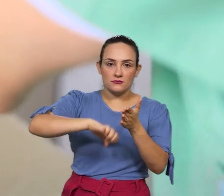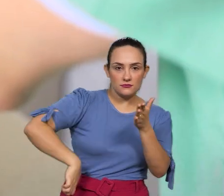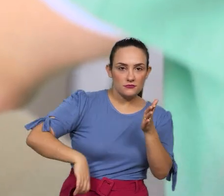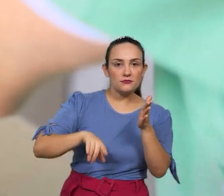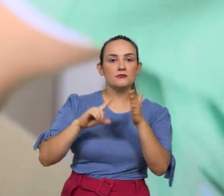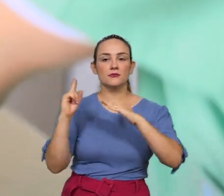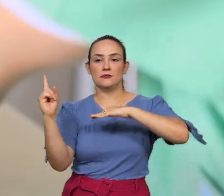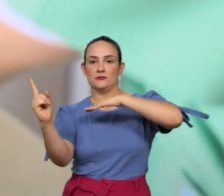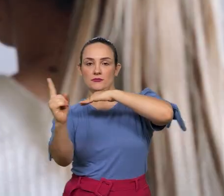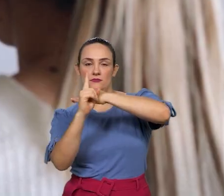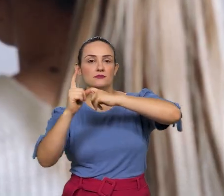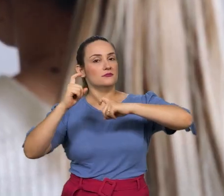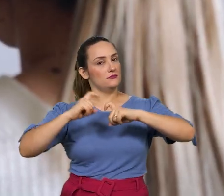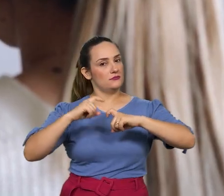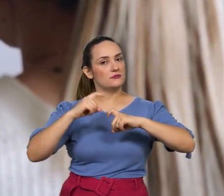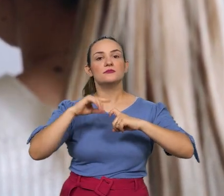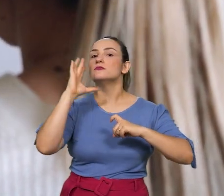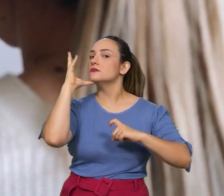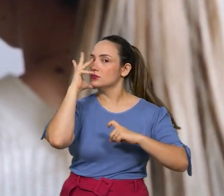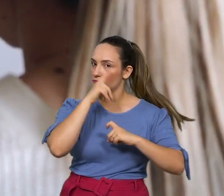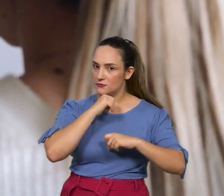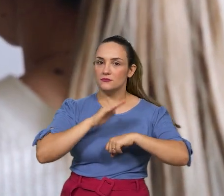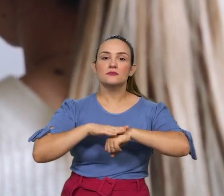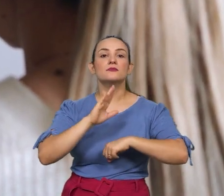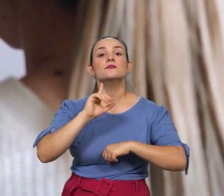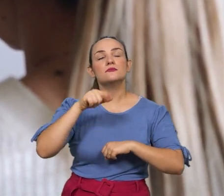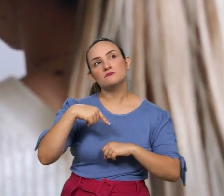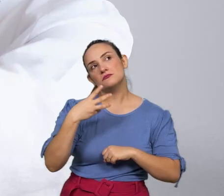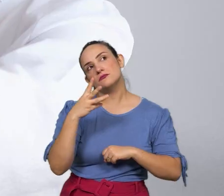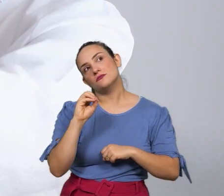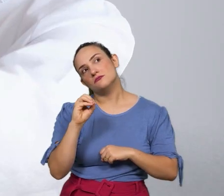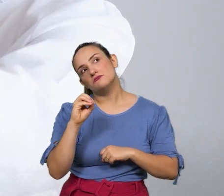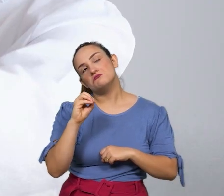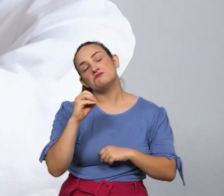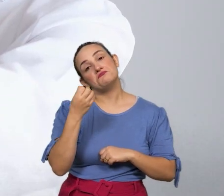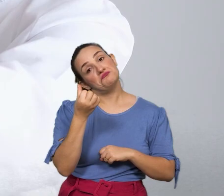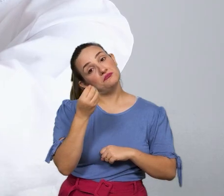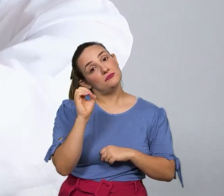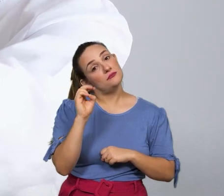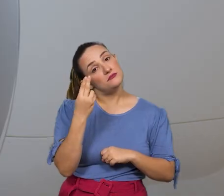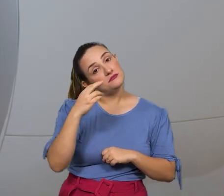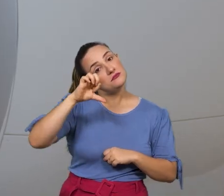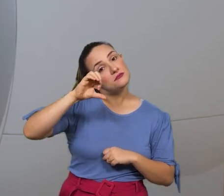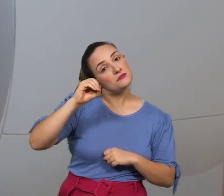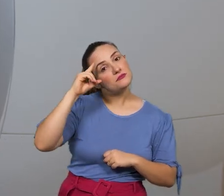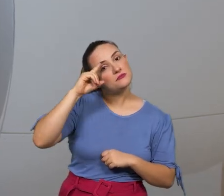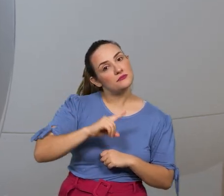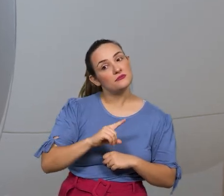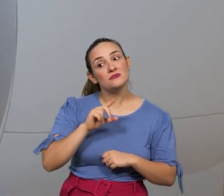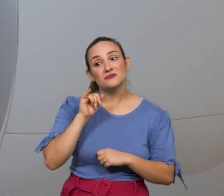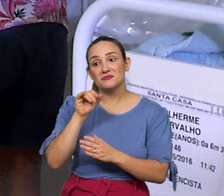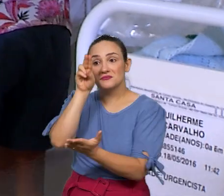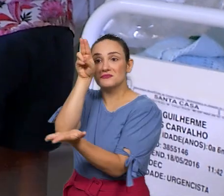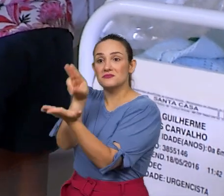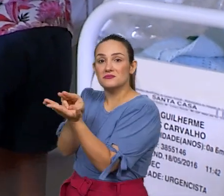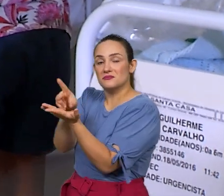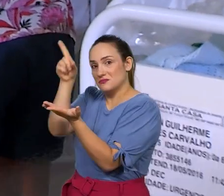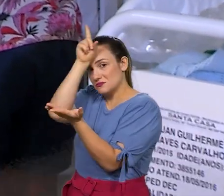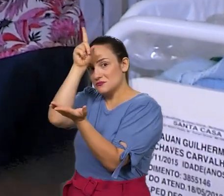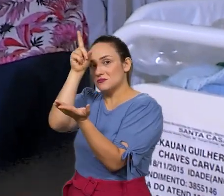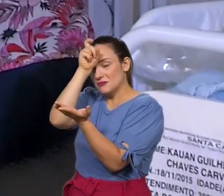a exames, consultas, as carências são de 30 dias, 60 dias, 90 dias e